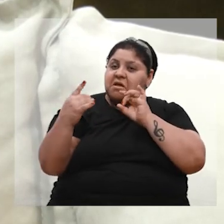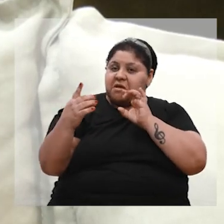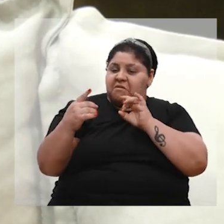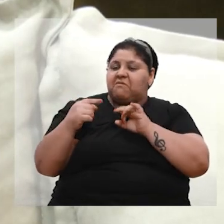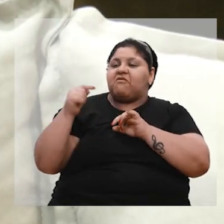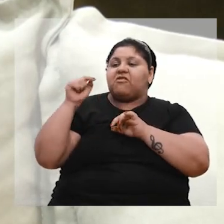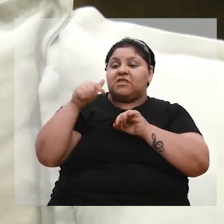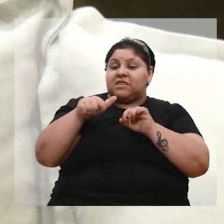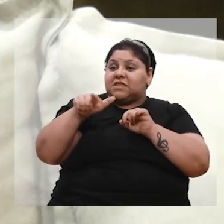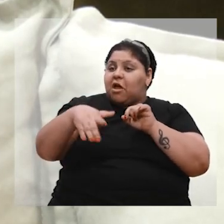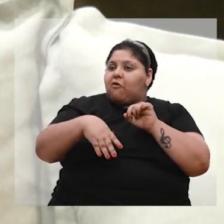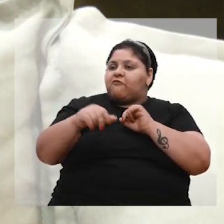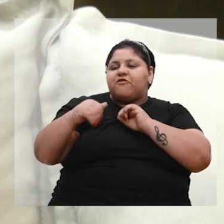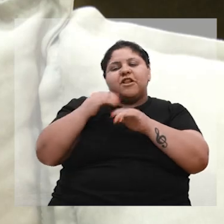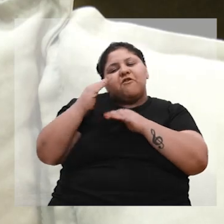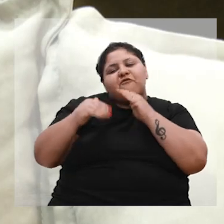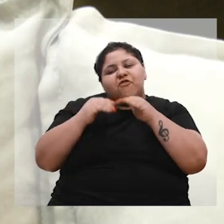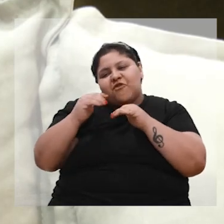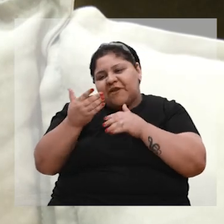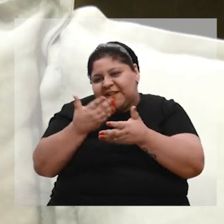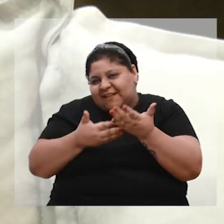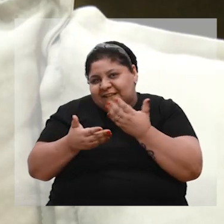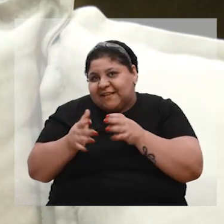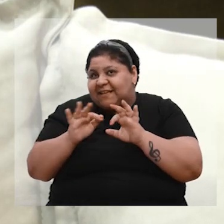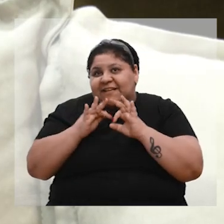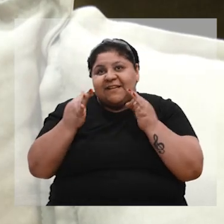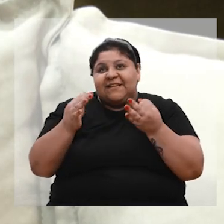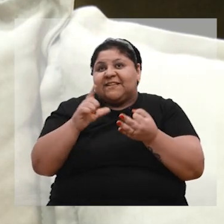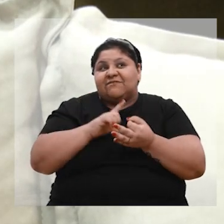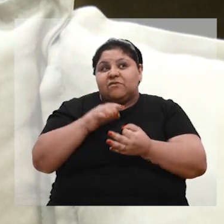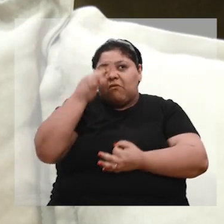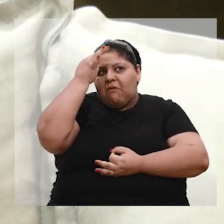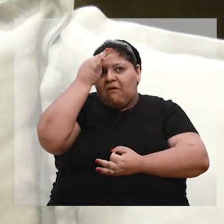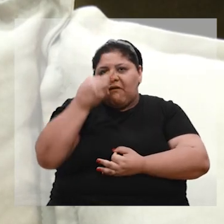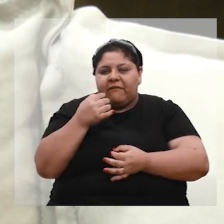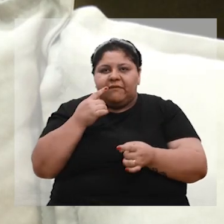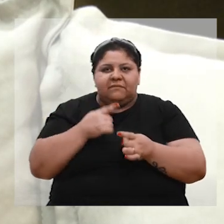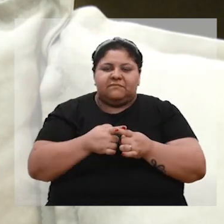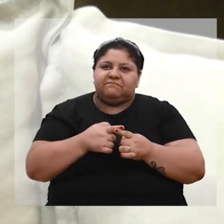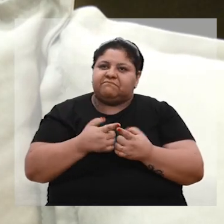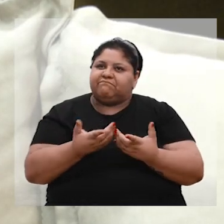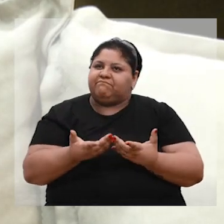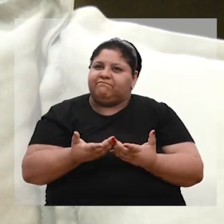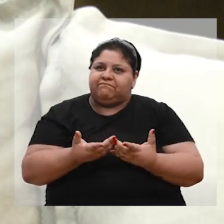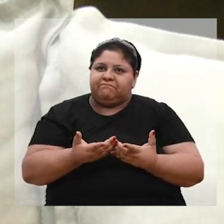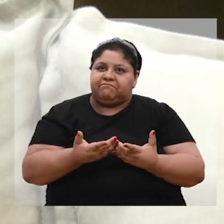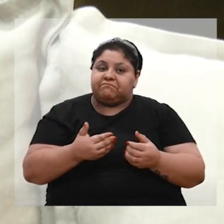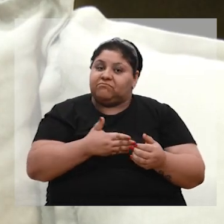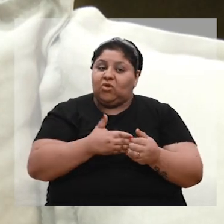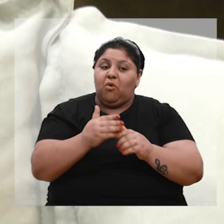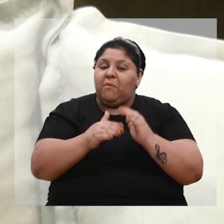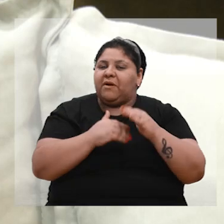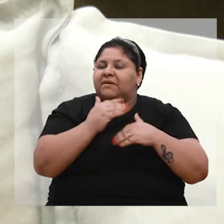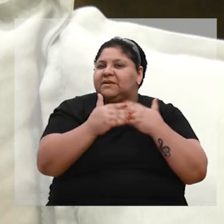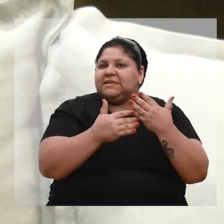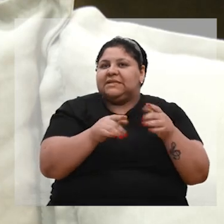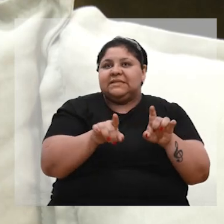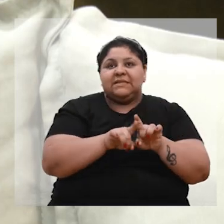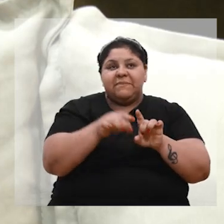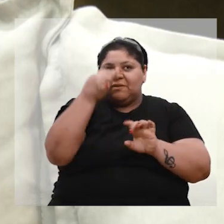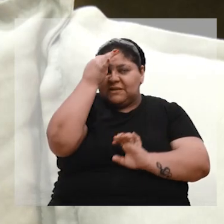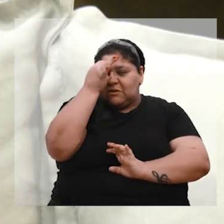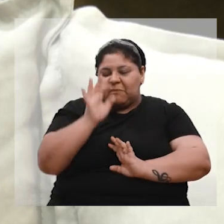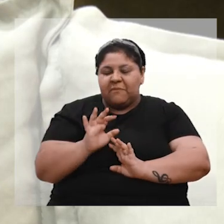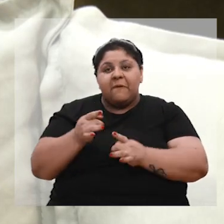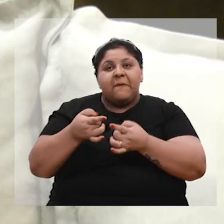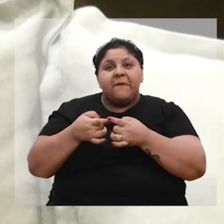dar o feedback que ele está evoluindo, que ele está aprendendo. E daí, às vezes a família não tem essa noção porque eles não acompanham esse processo e também